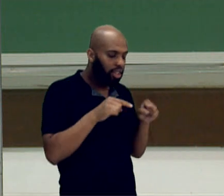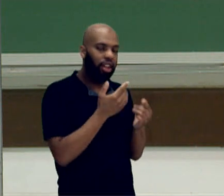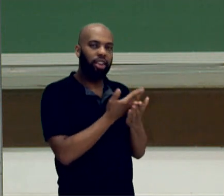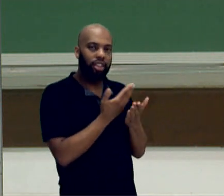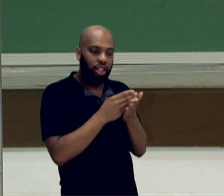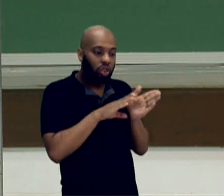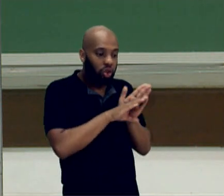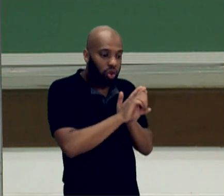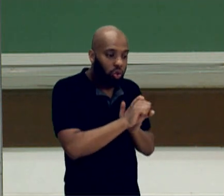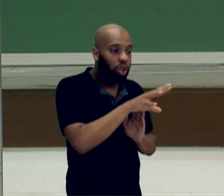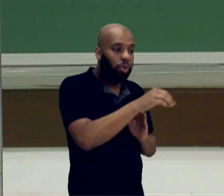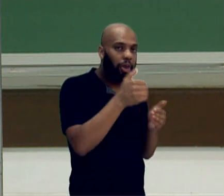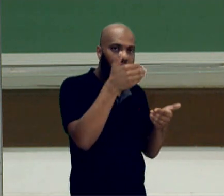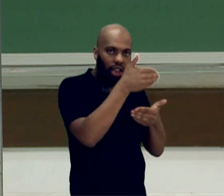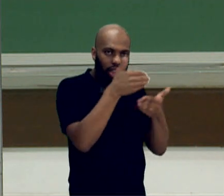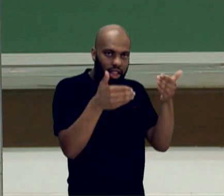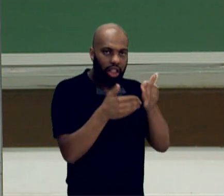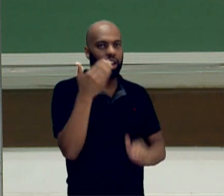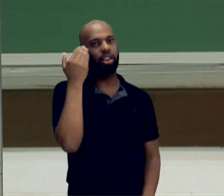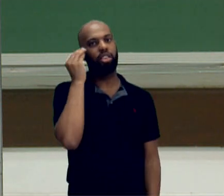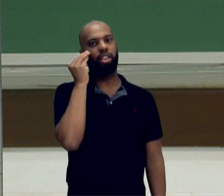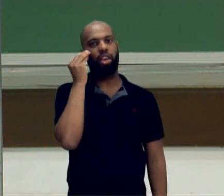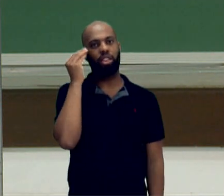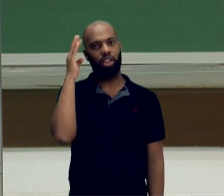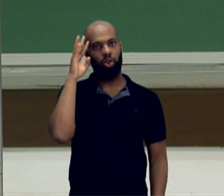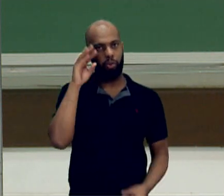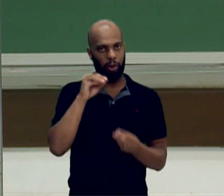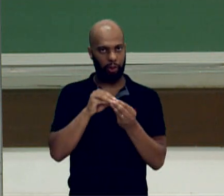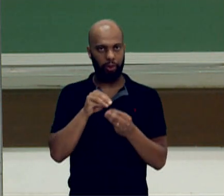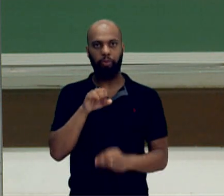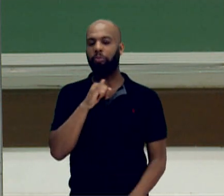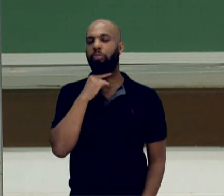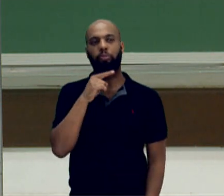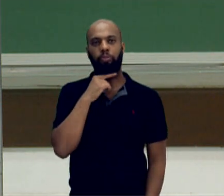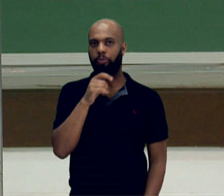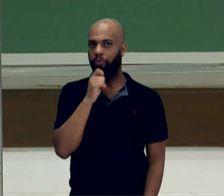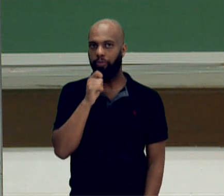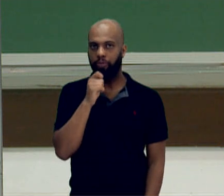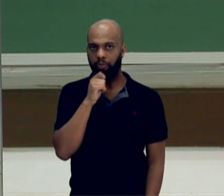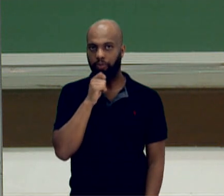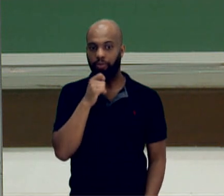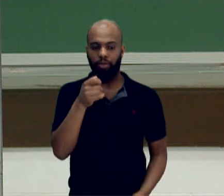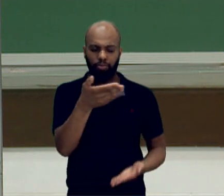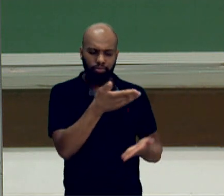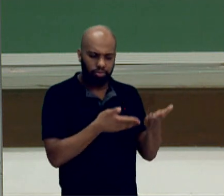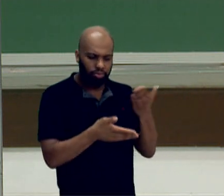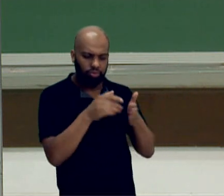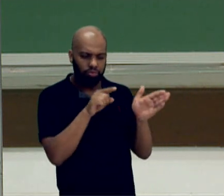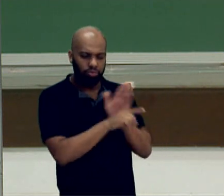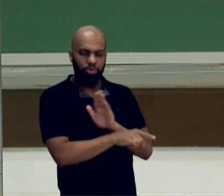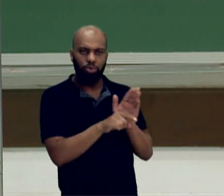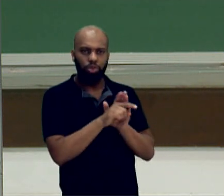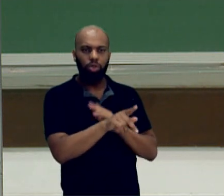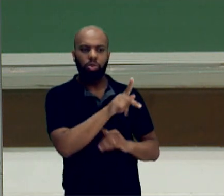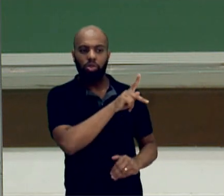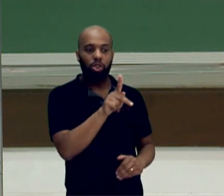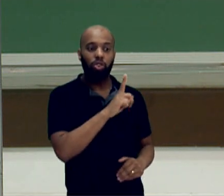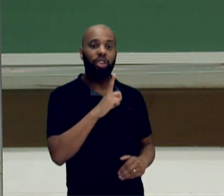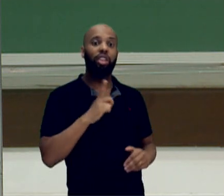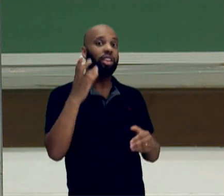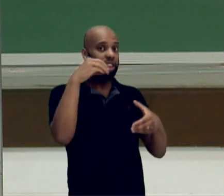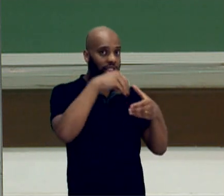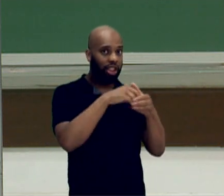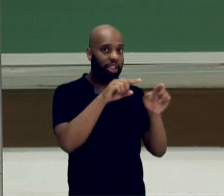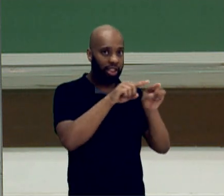pega o slide e tenta entender, tá bom? Se não conseguir entender, a gente interage com o professor de vocês que está lá na sala